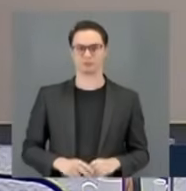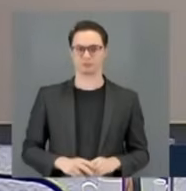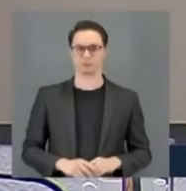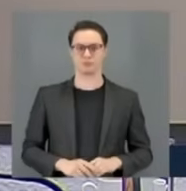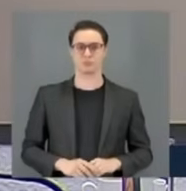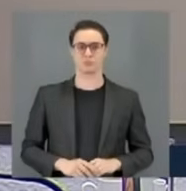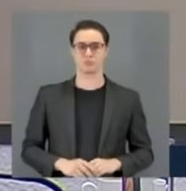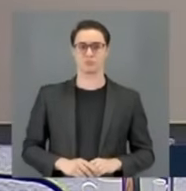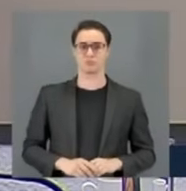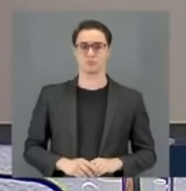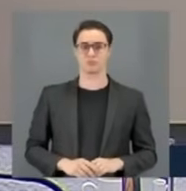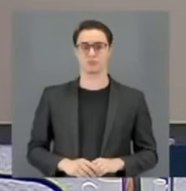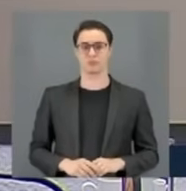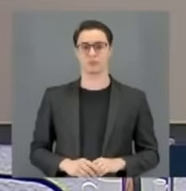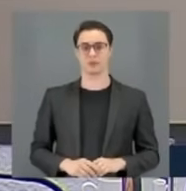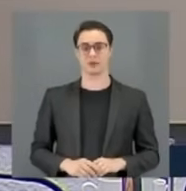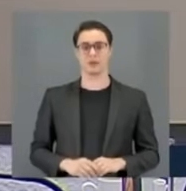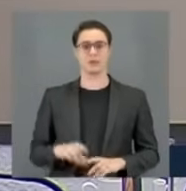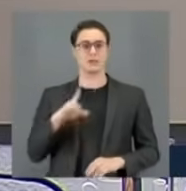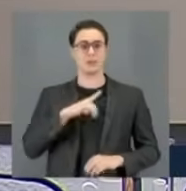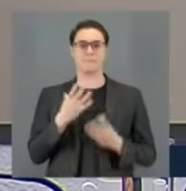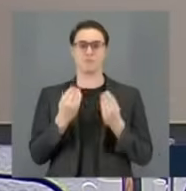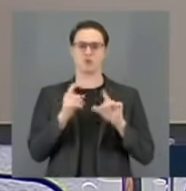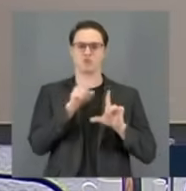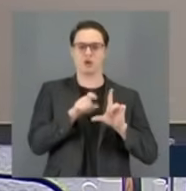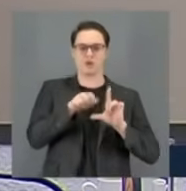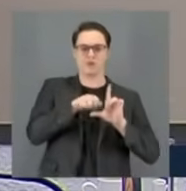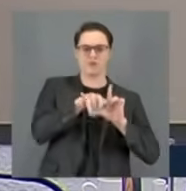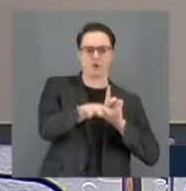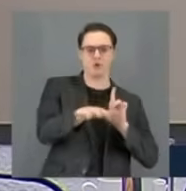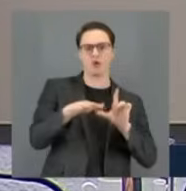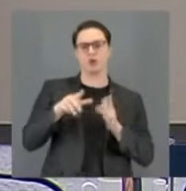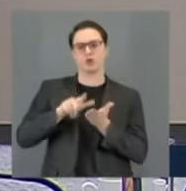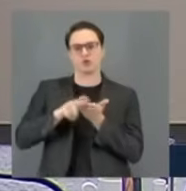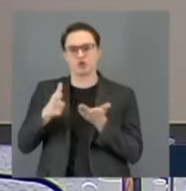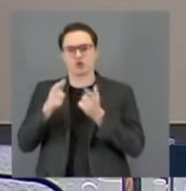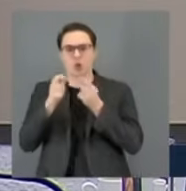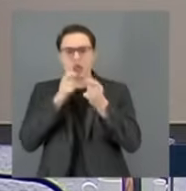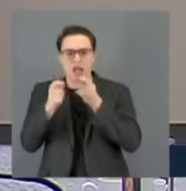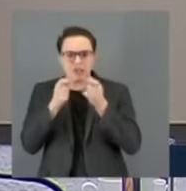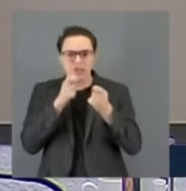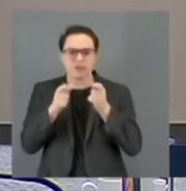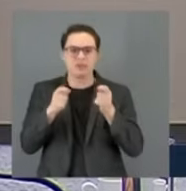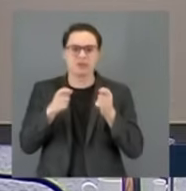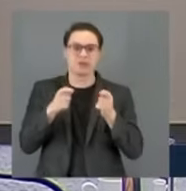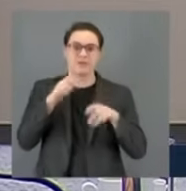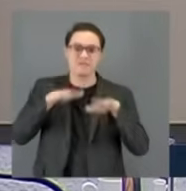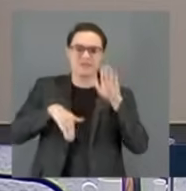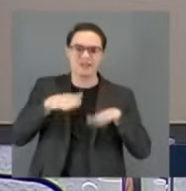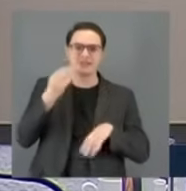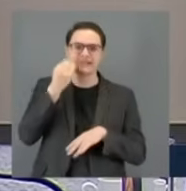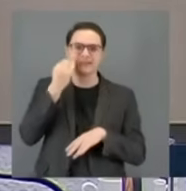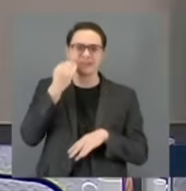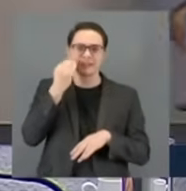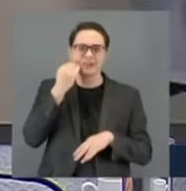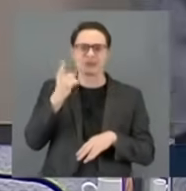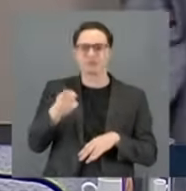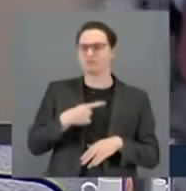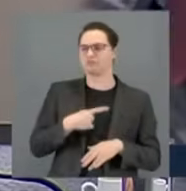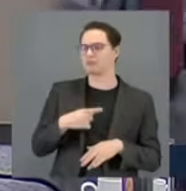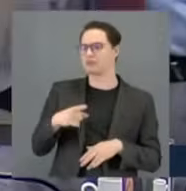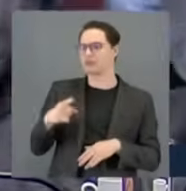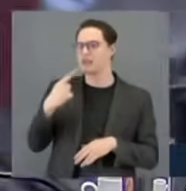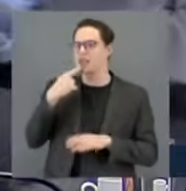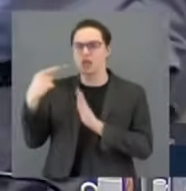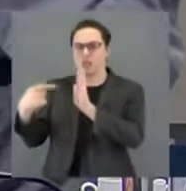Muitos influenciadores e jornalistas, militantes também, têm tentado desmerecer as